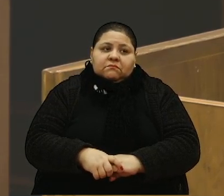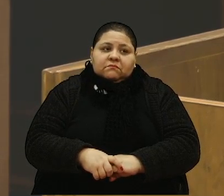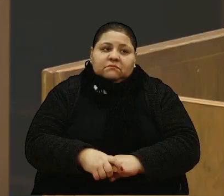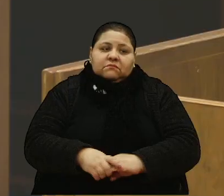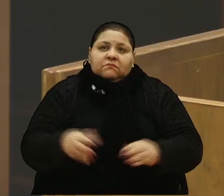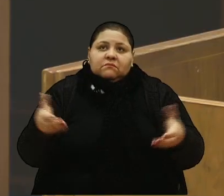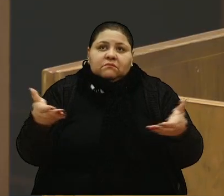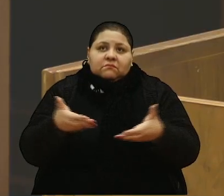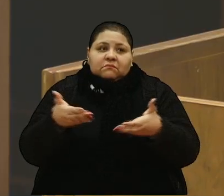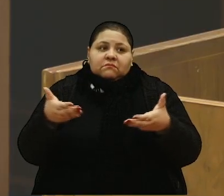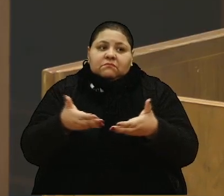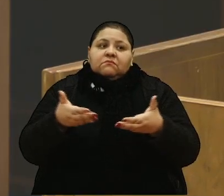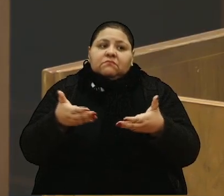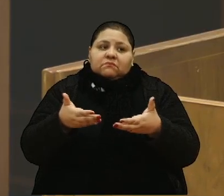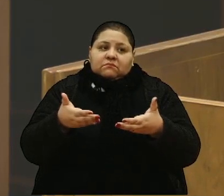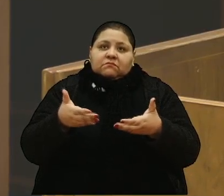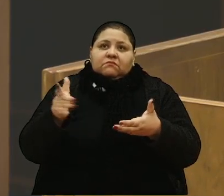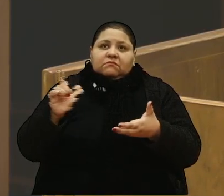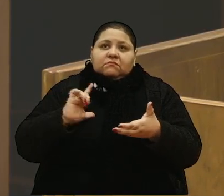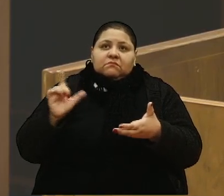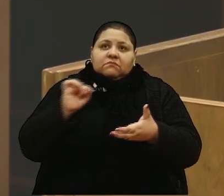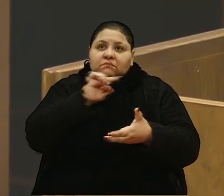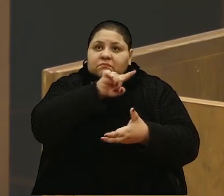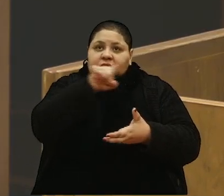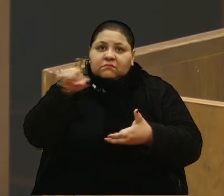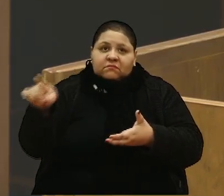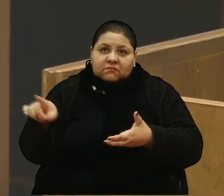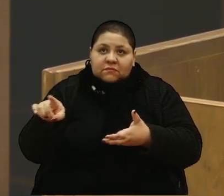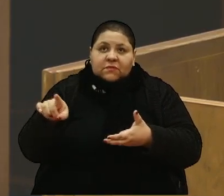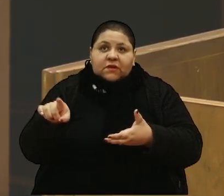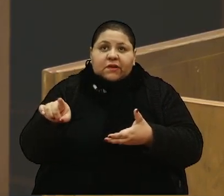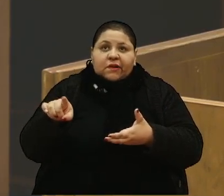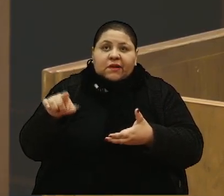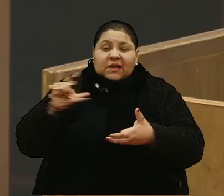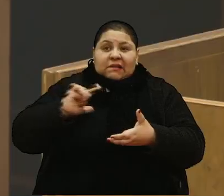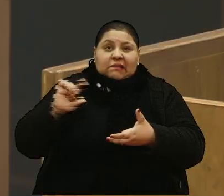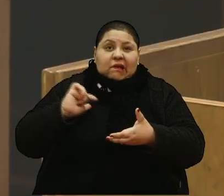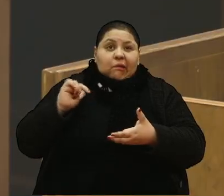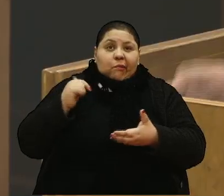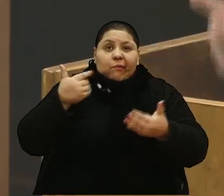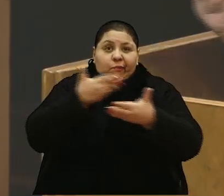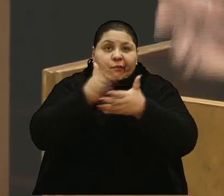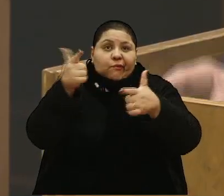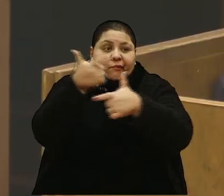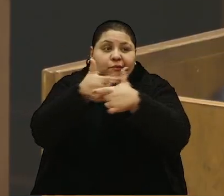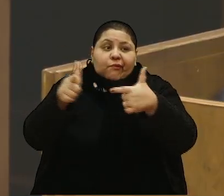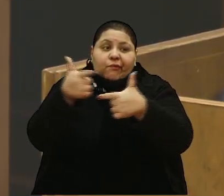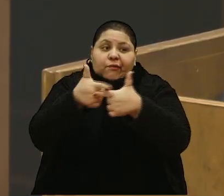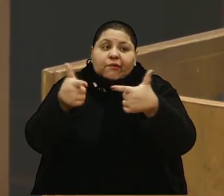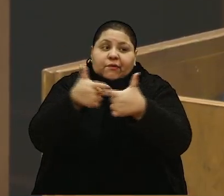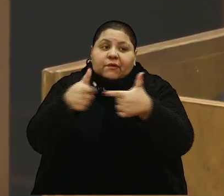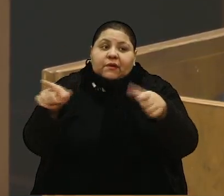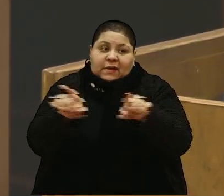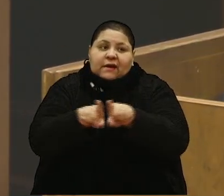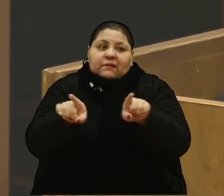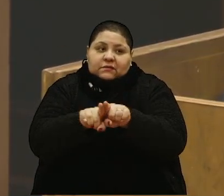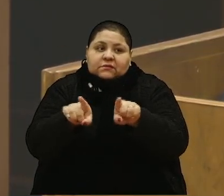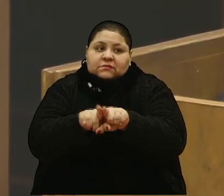Chegamos a esse ponto. A todos esses ambientoloides que tem por aí, vocês deveriam viver de capim.